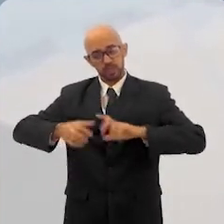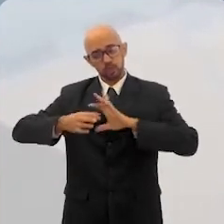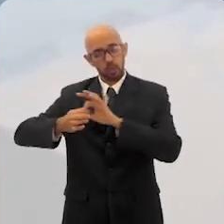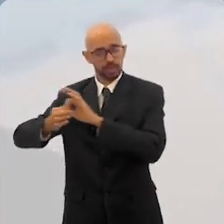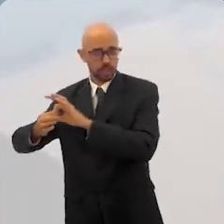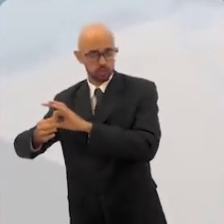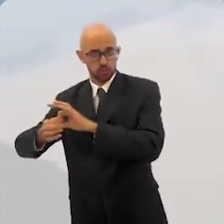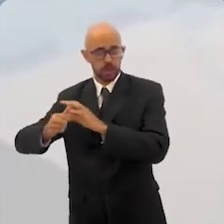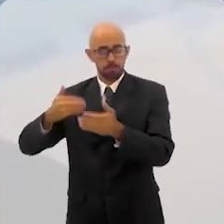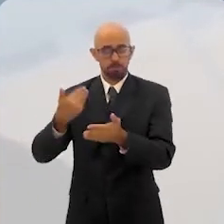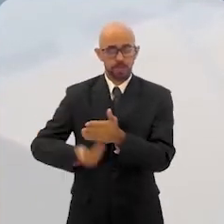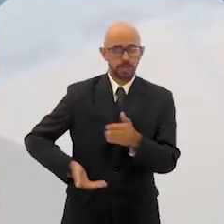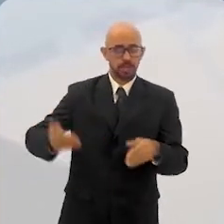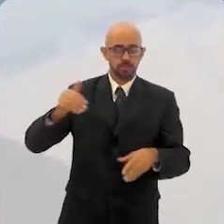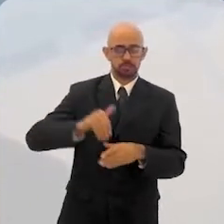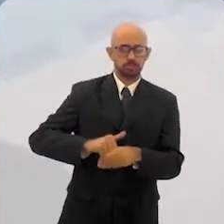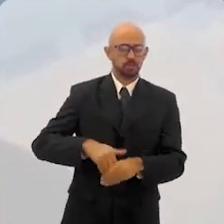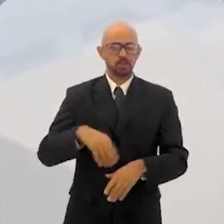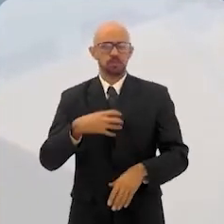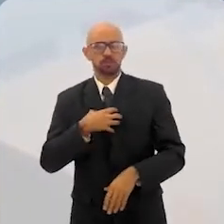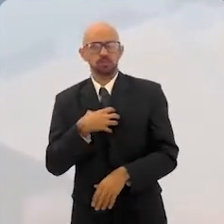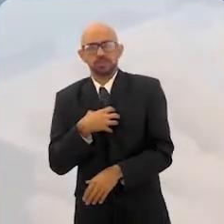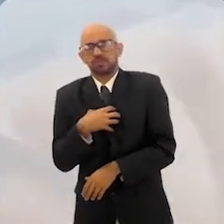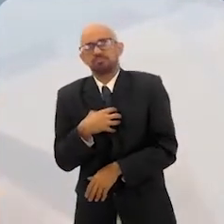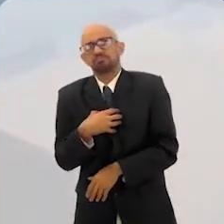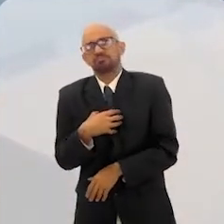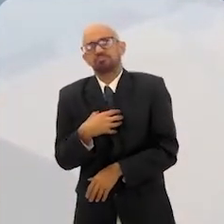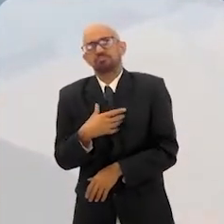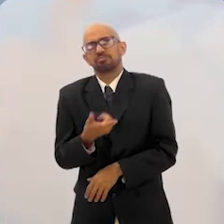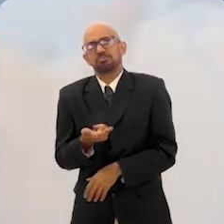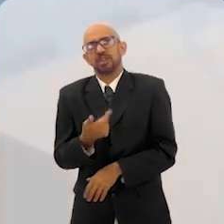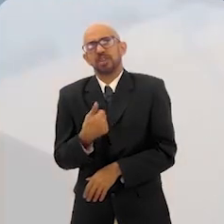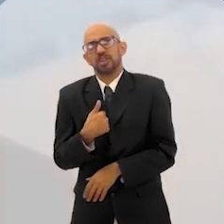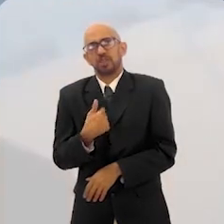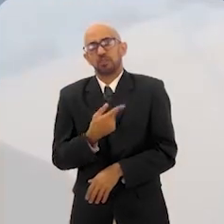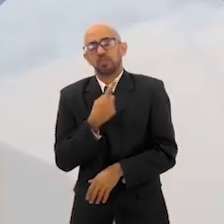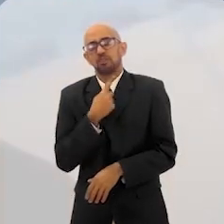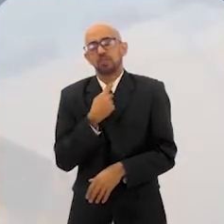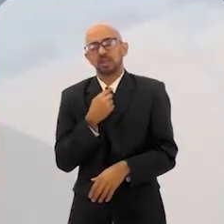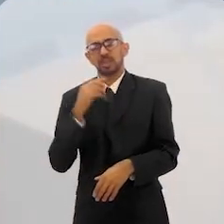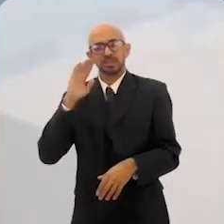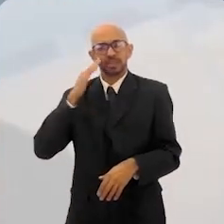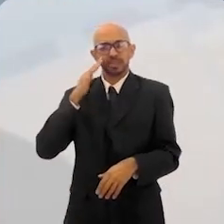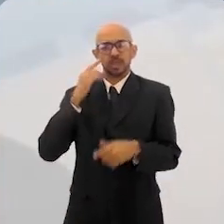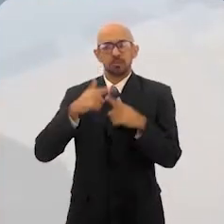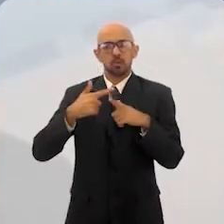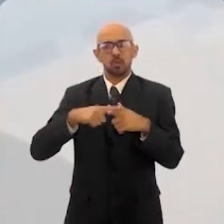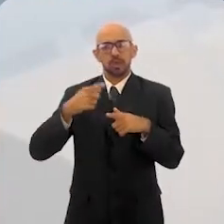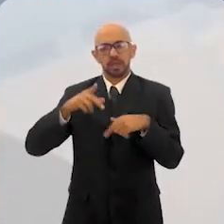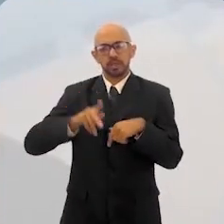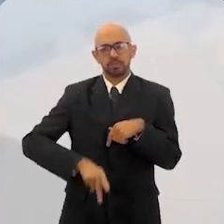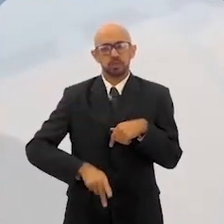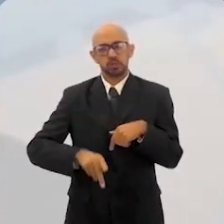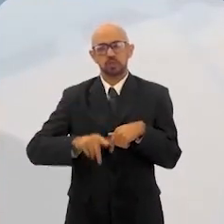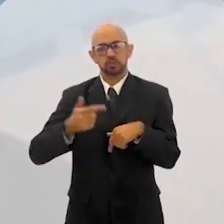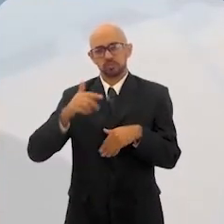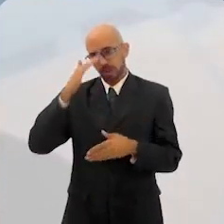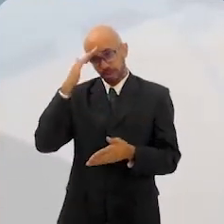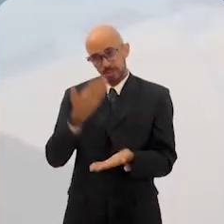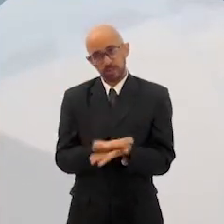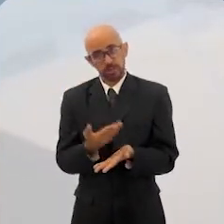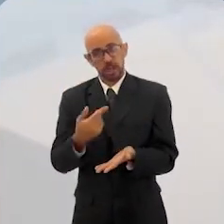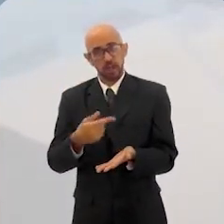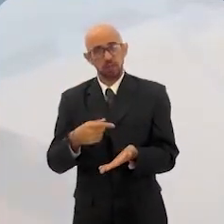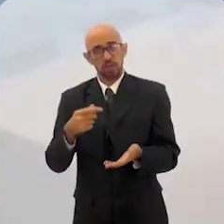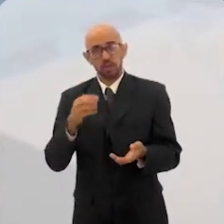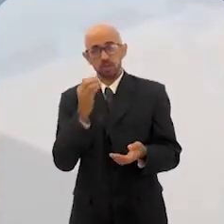a perda de uma eleição não me deixou achando. Na verdade, me deu mais vontade de entender o porquê que as pessoas não acreditavam naquele momento para a gente